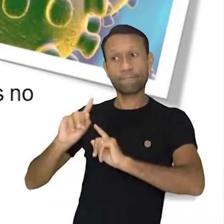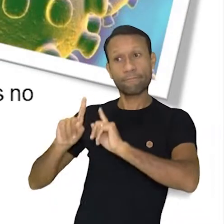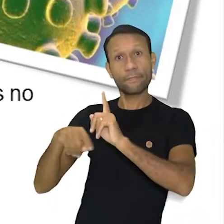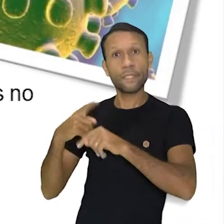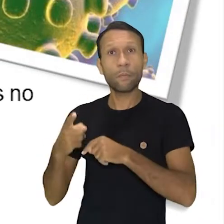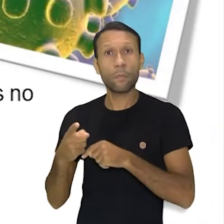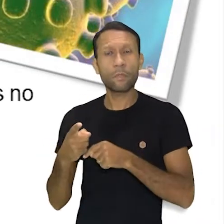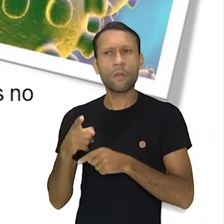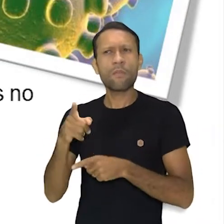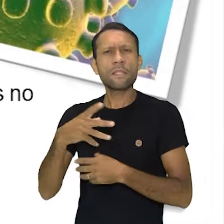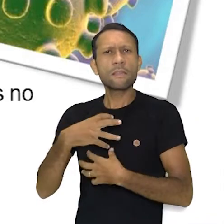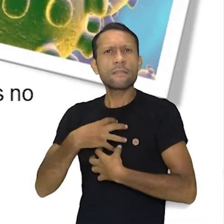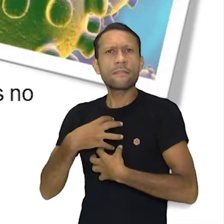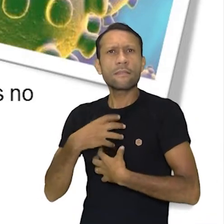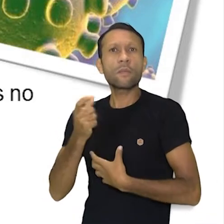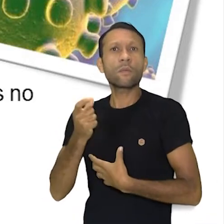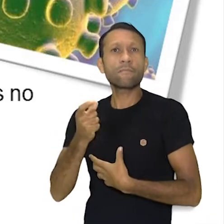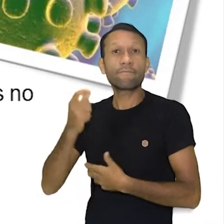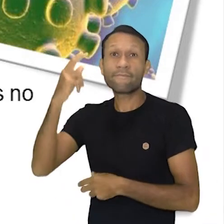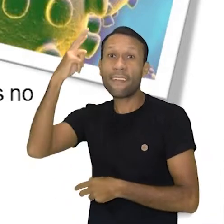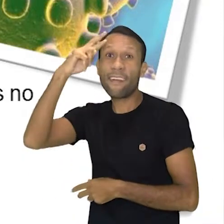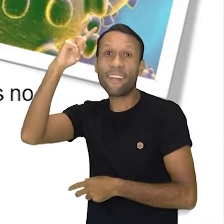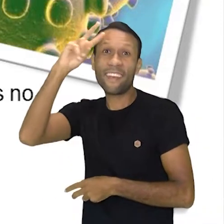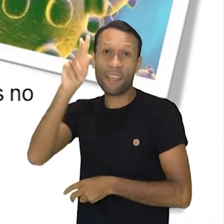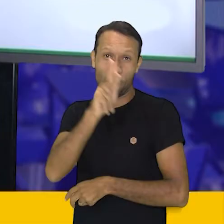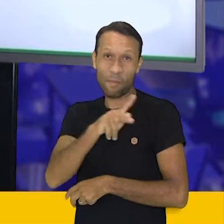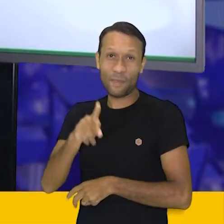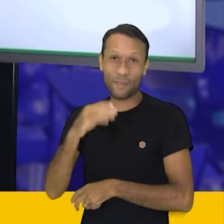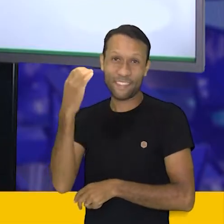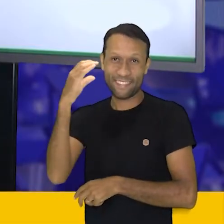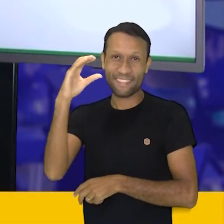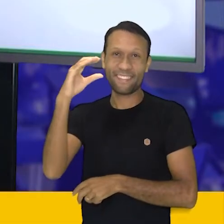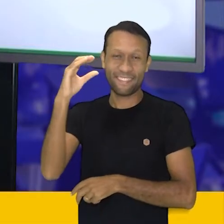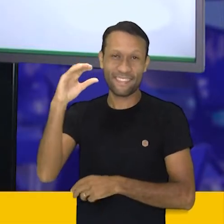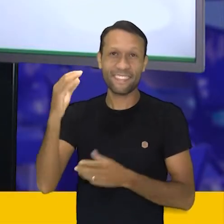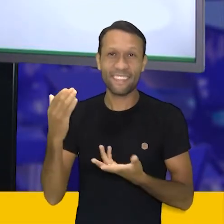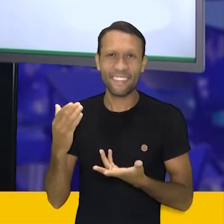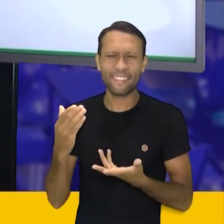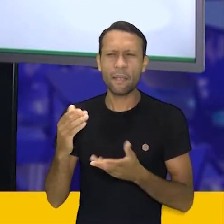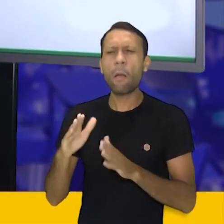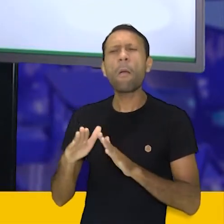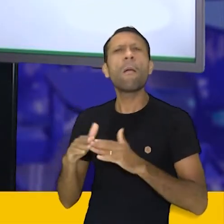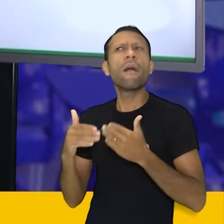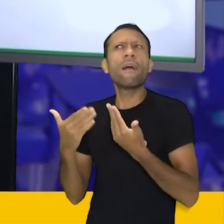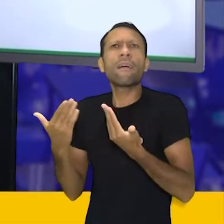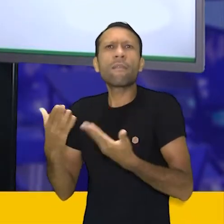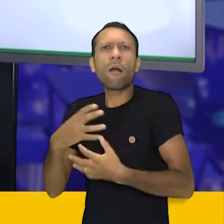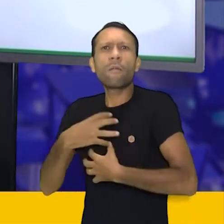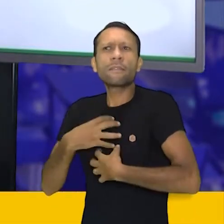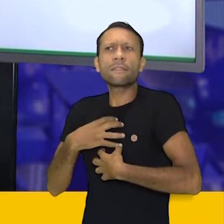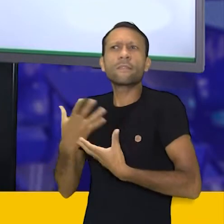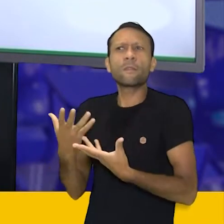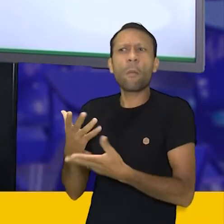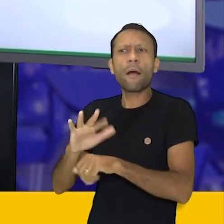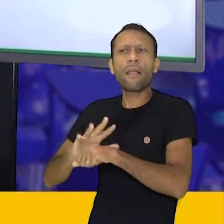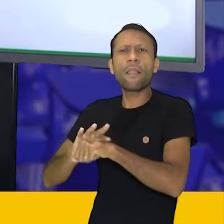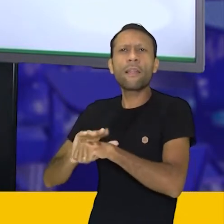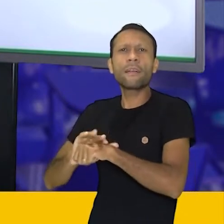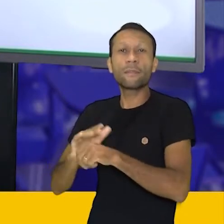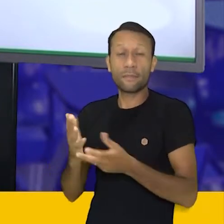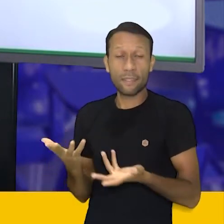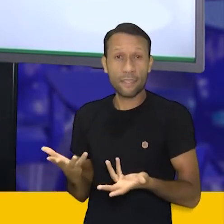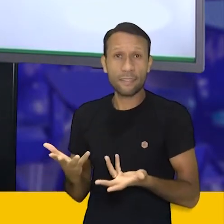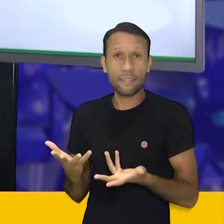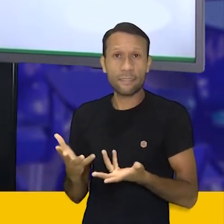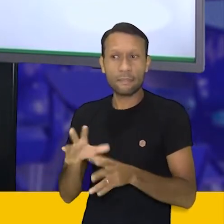Depois, que sintomas? E aí a gente vai lembrar do professor de ciência, professora de ciências, nos dizendo quais são os sintomas dessa